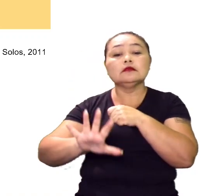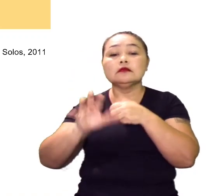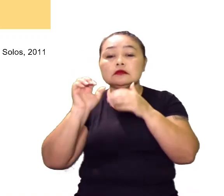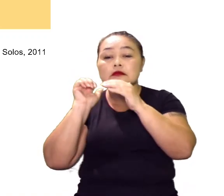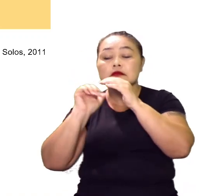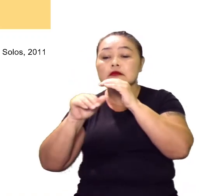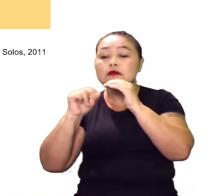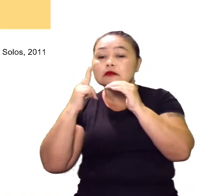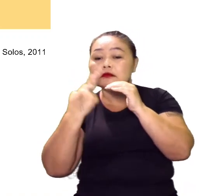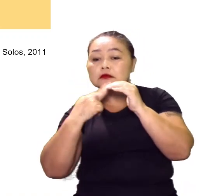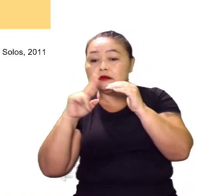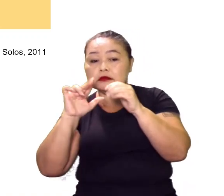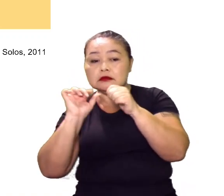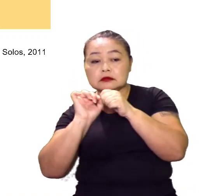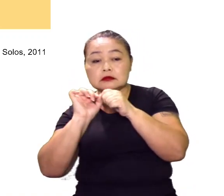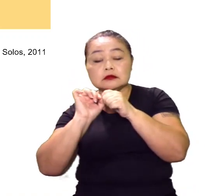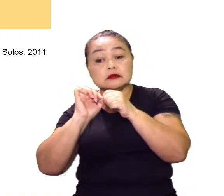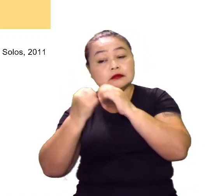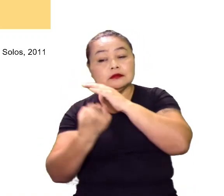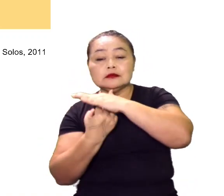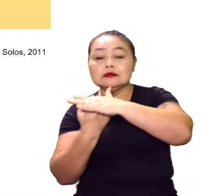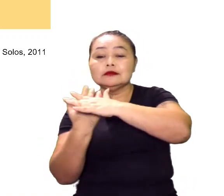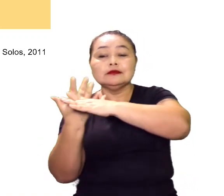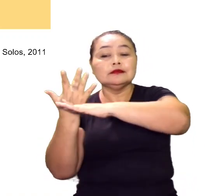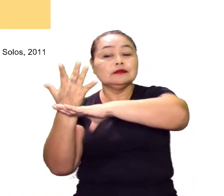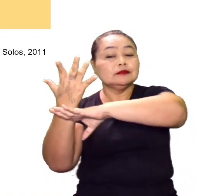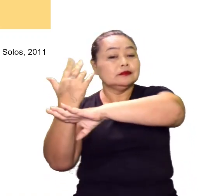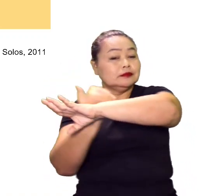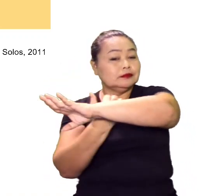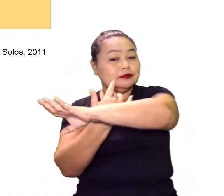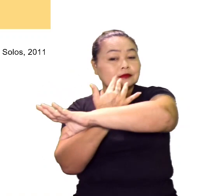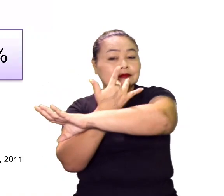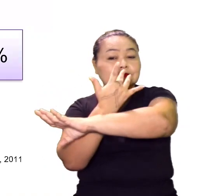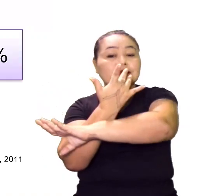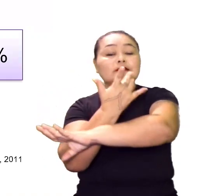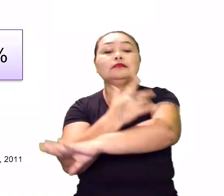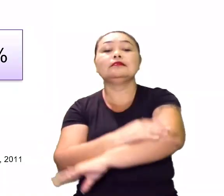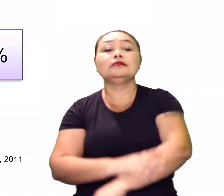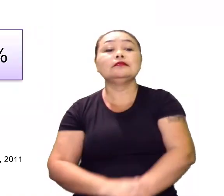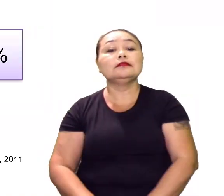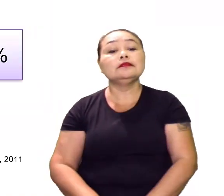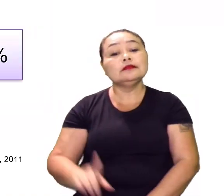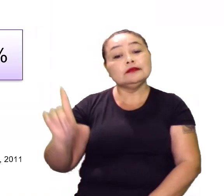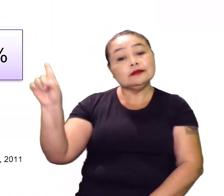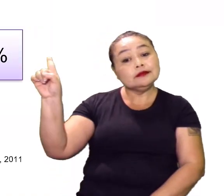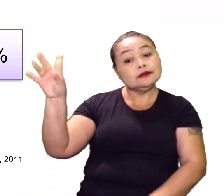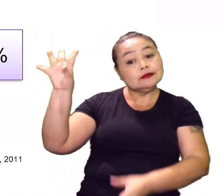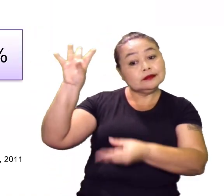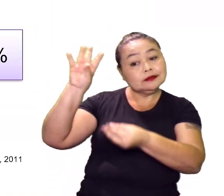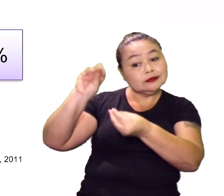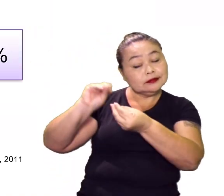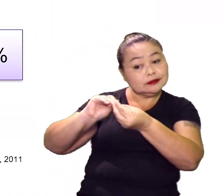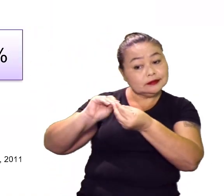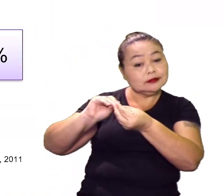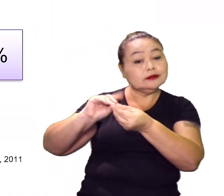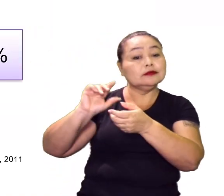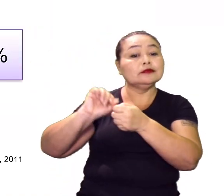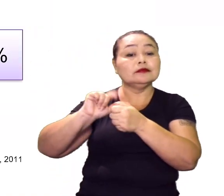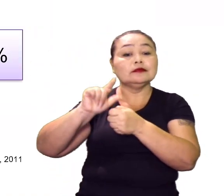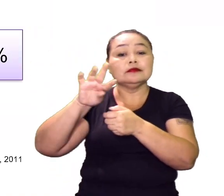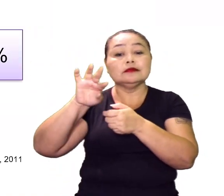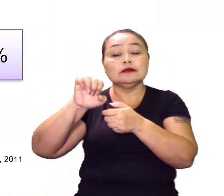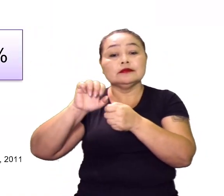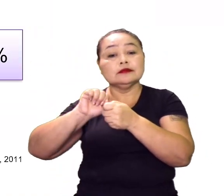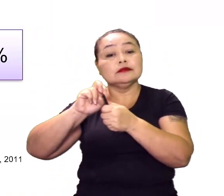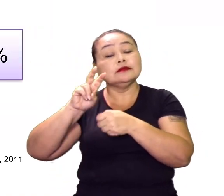reserva nutricional para as plantas. E aí vocês têm a composição. Os latossolos